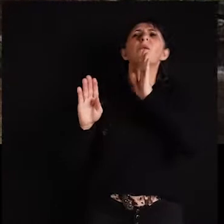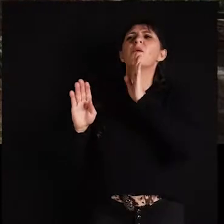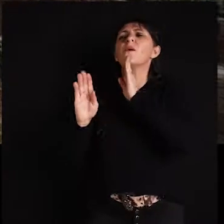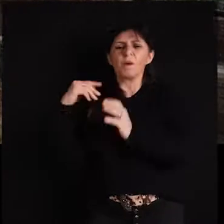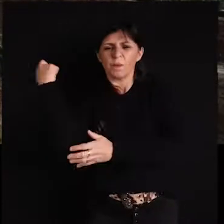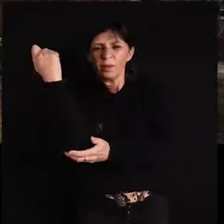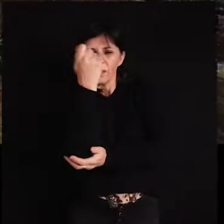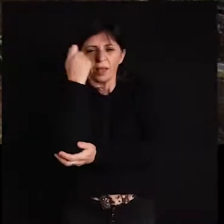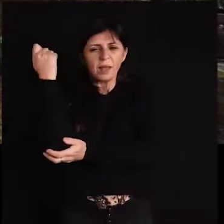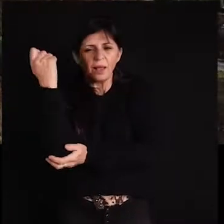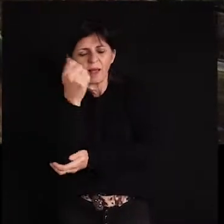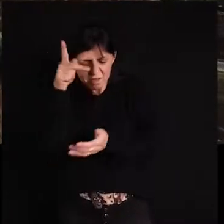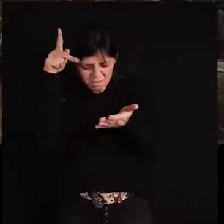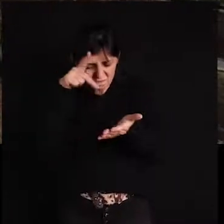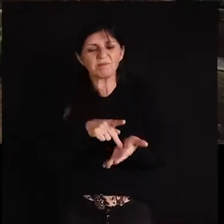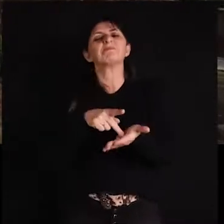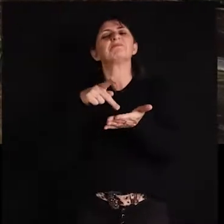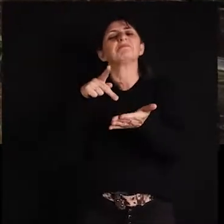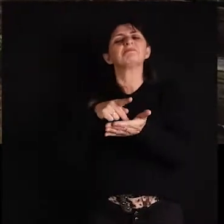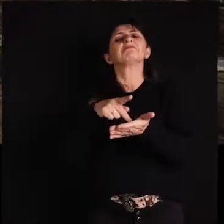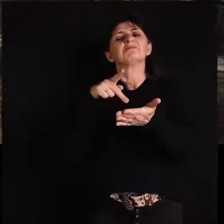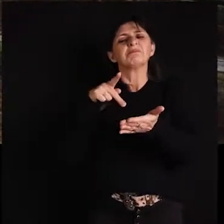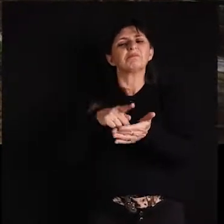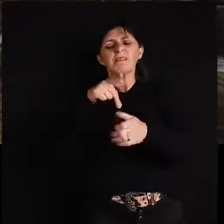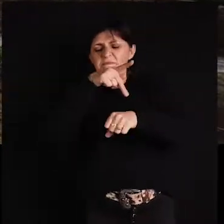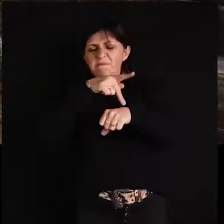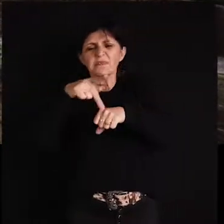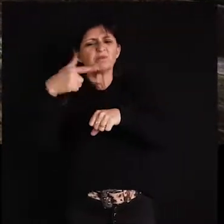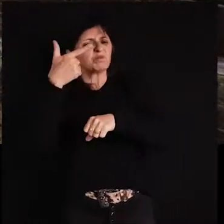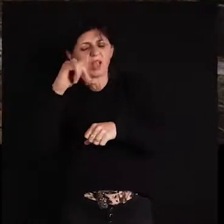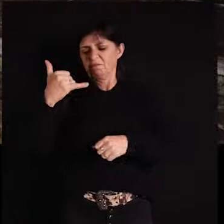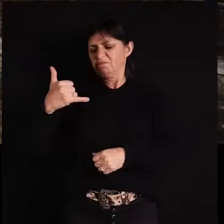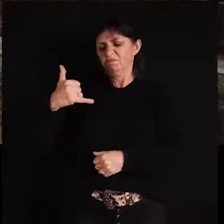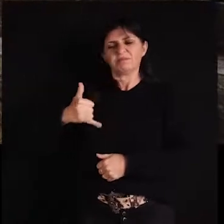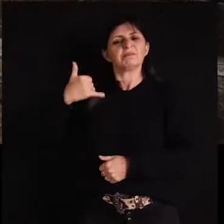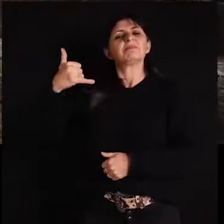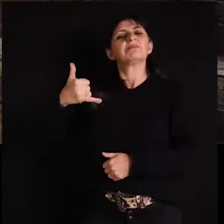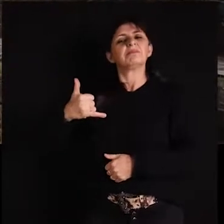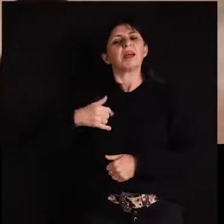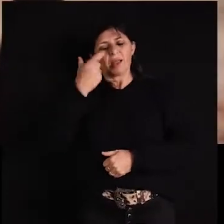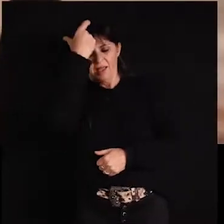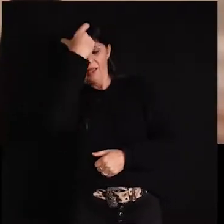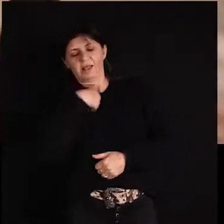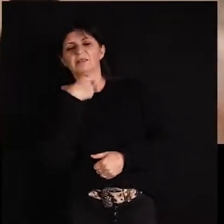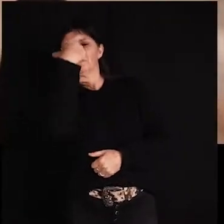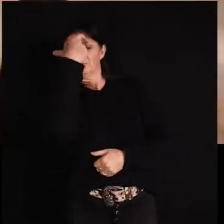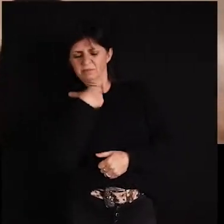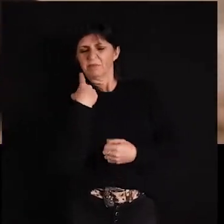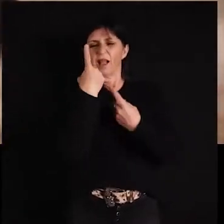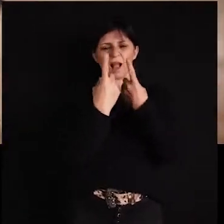esta pura verdade que não tem idade. É a nossa